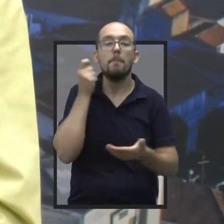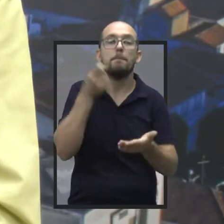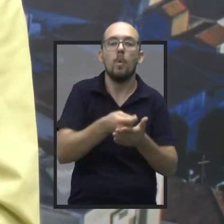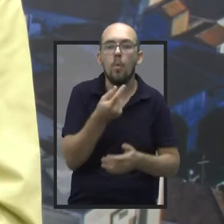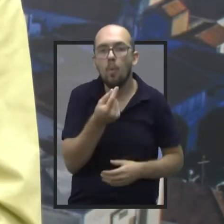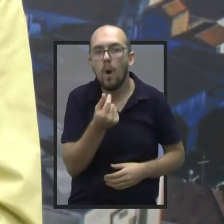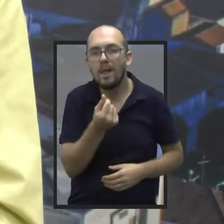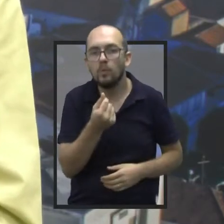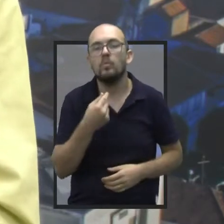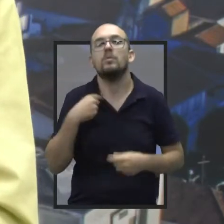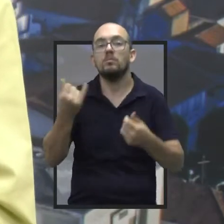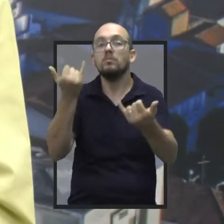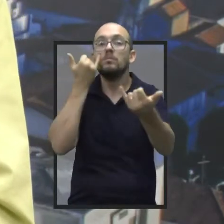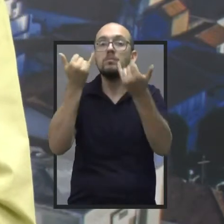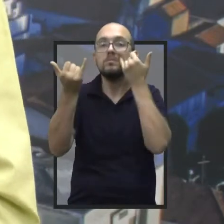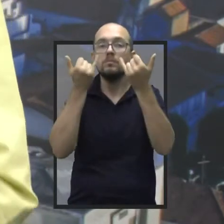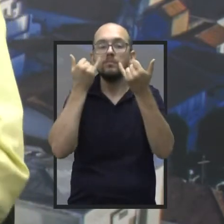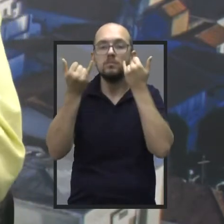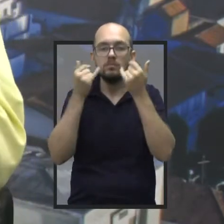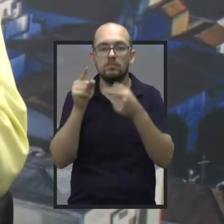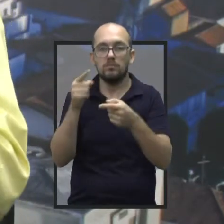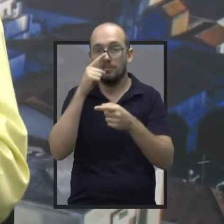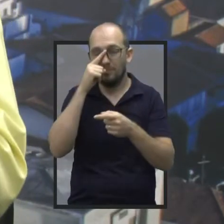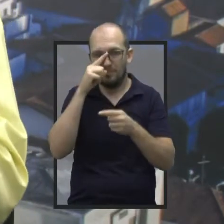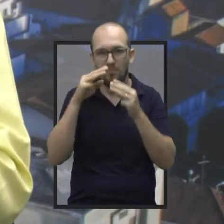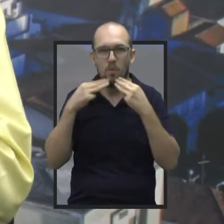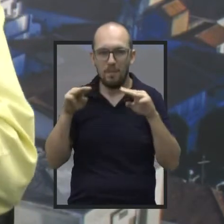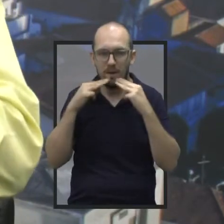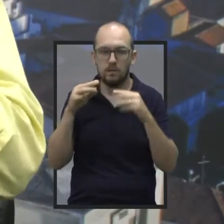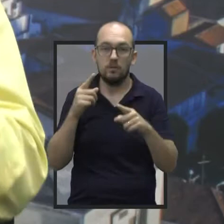público foi despendido para aquela propaganda. Eu